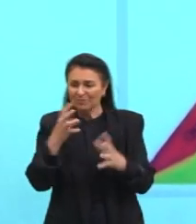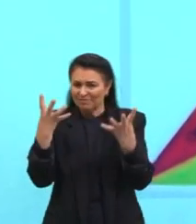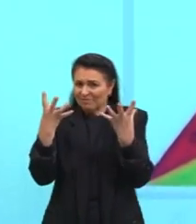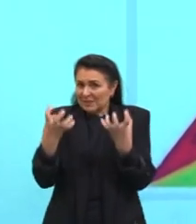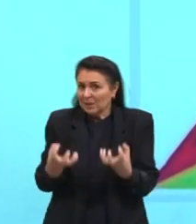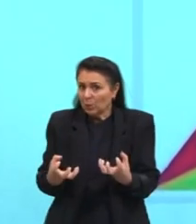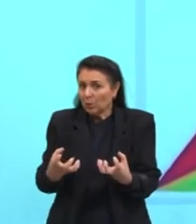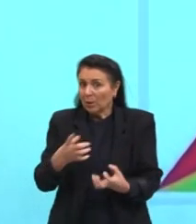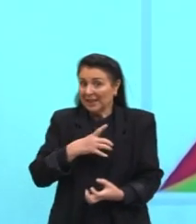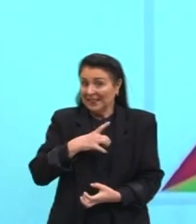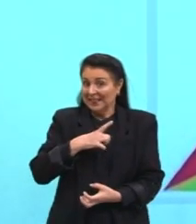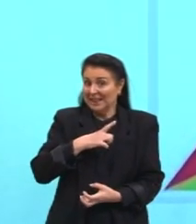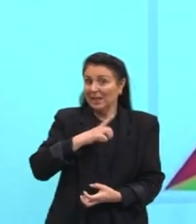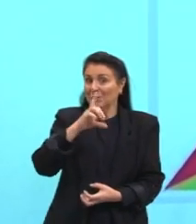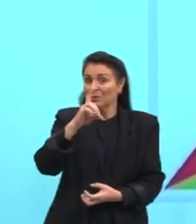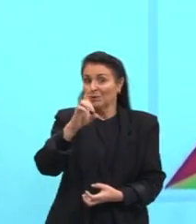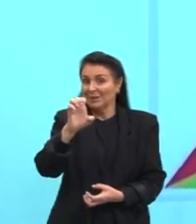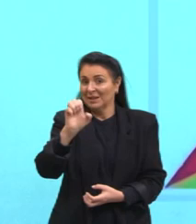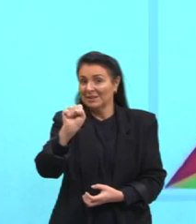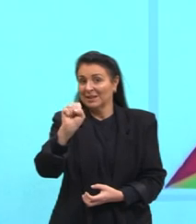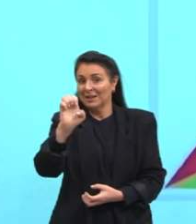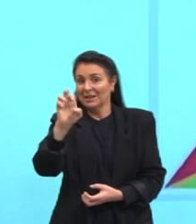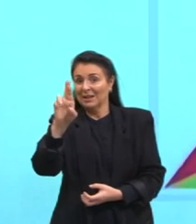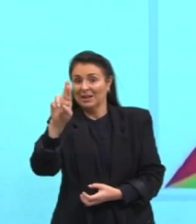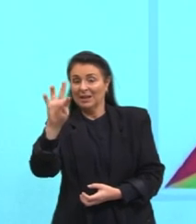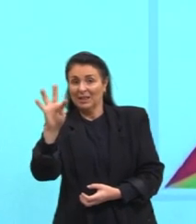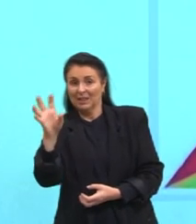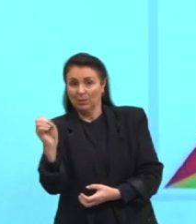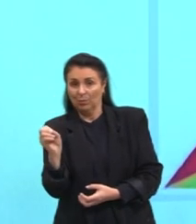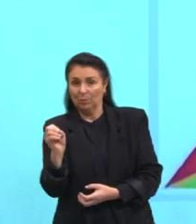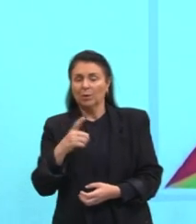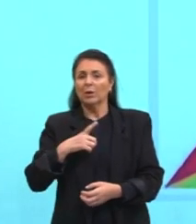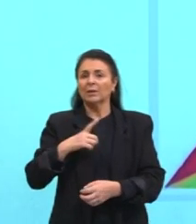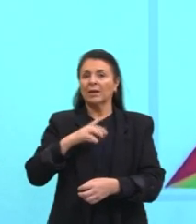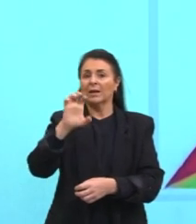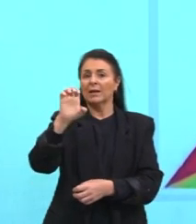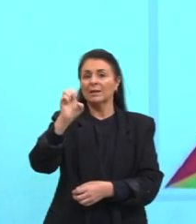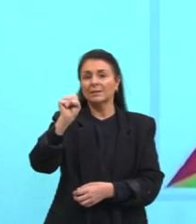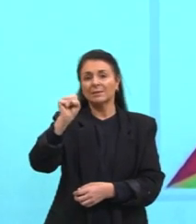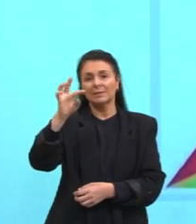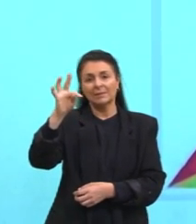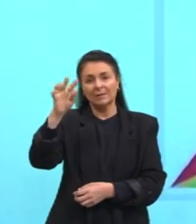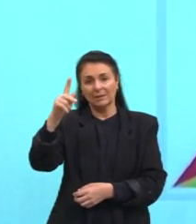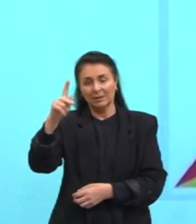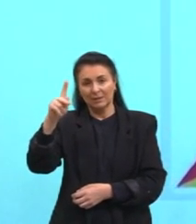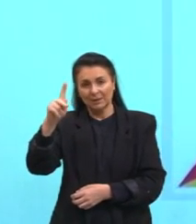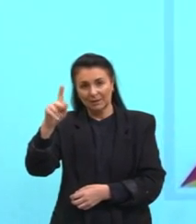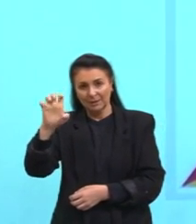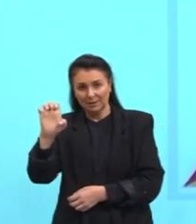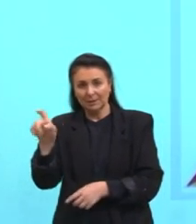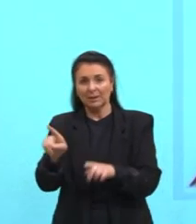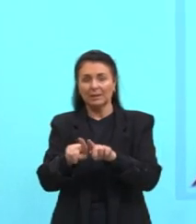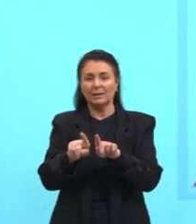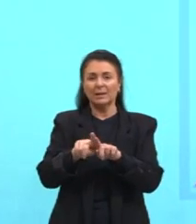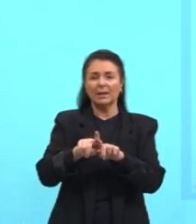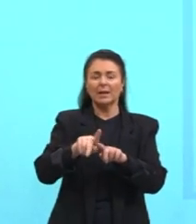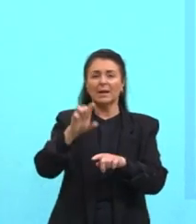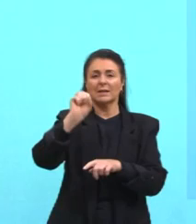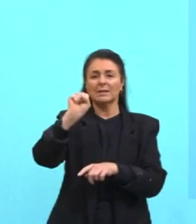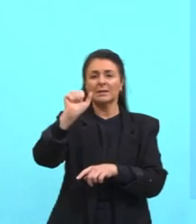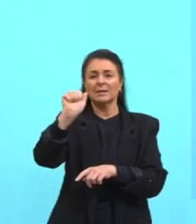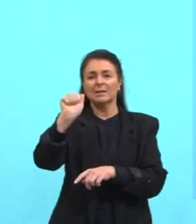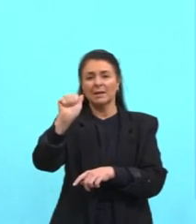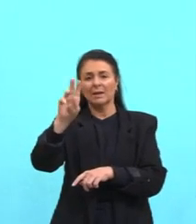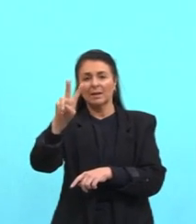desenhar tu né eu vou te já a estepe Savana são locais aí que são de relacionados a a falta